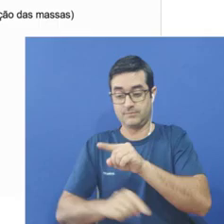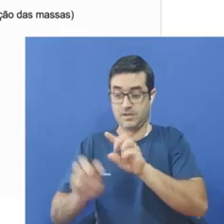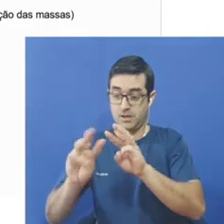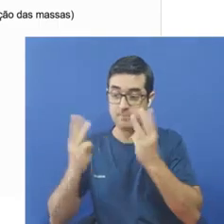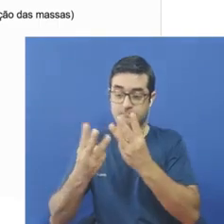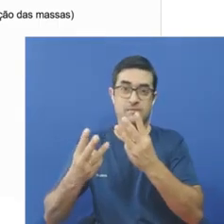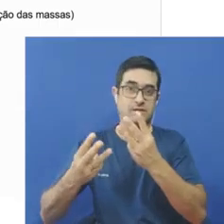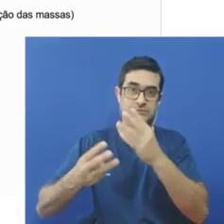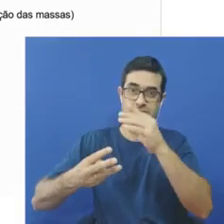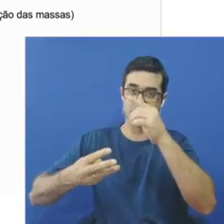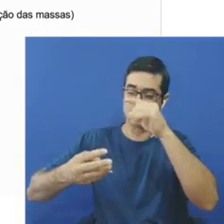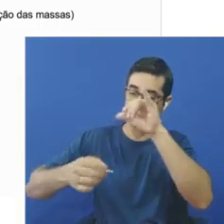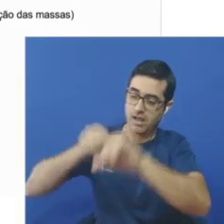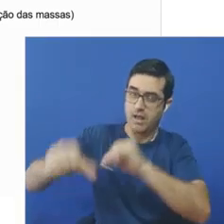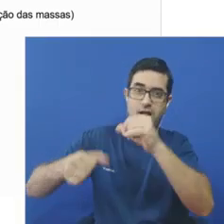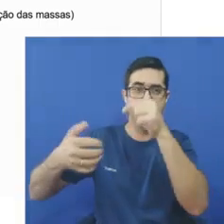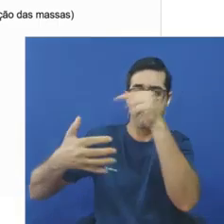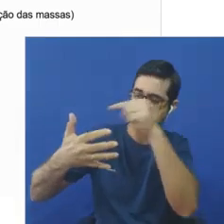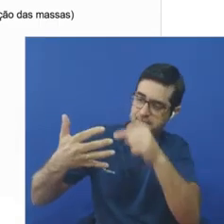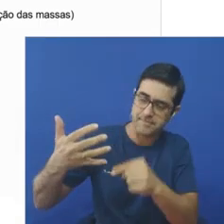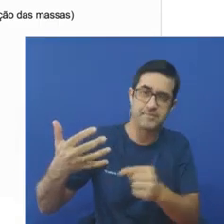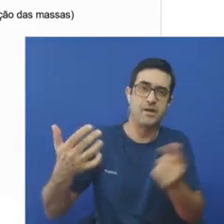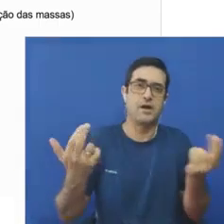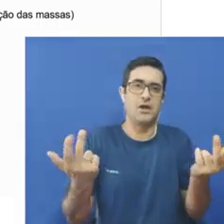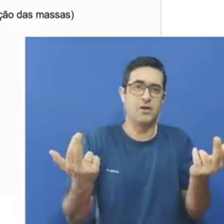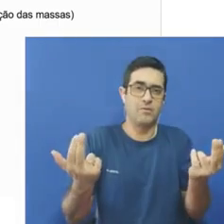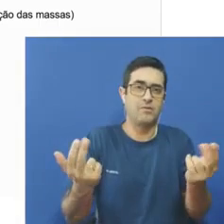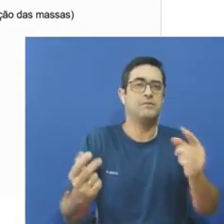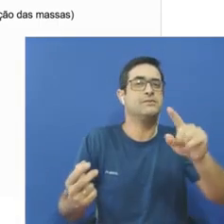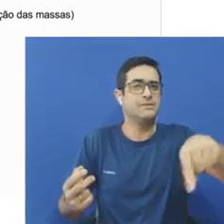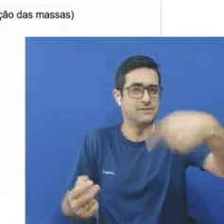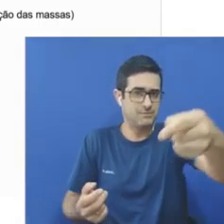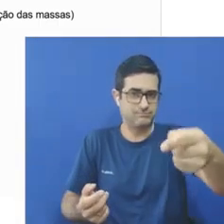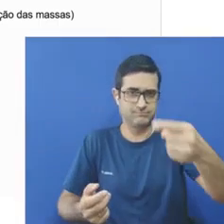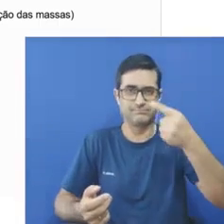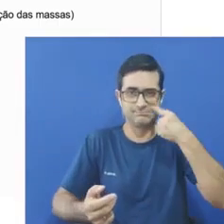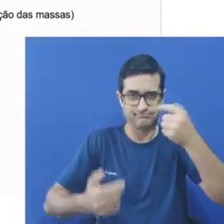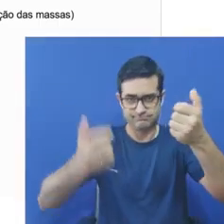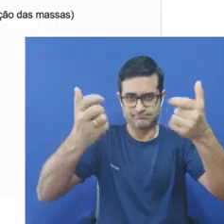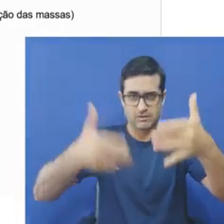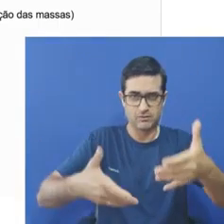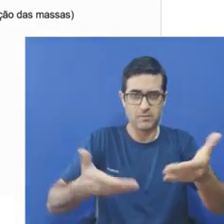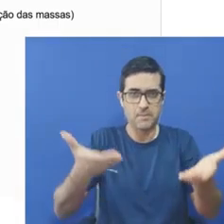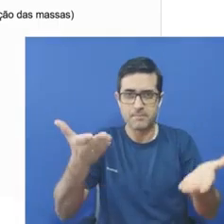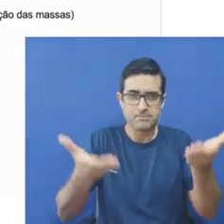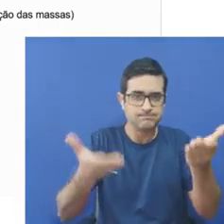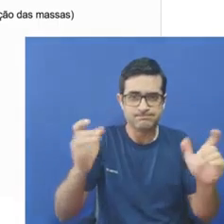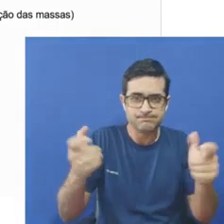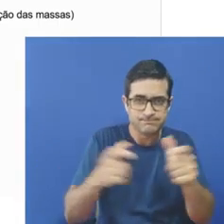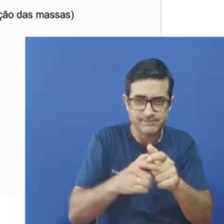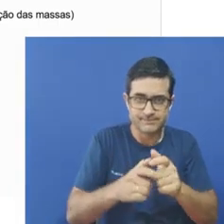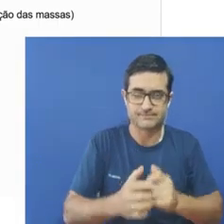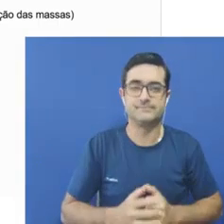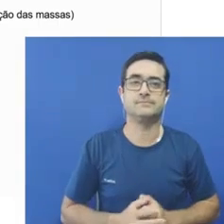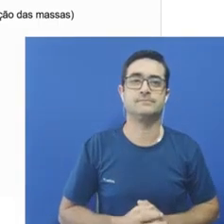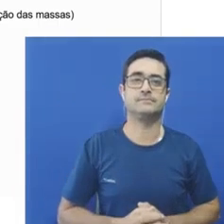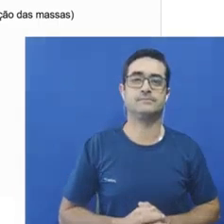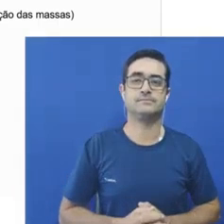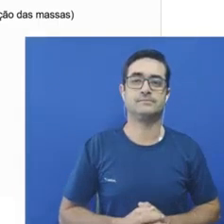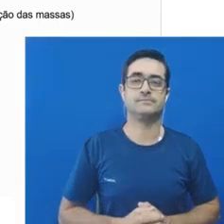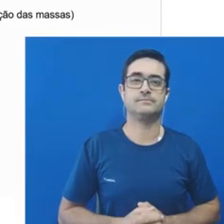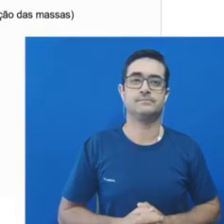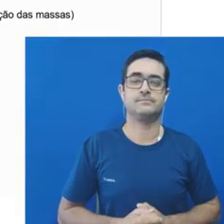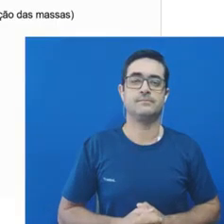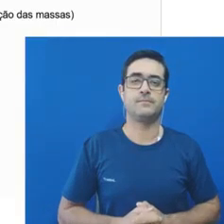quando a gente estiver falando de balanceamento das equações. Tranquilo? Outra questão seria